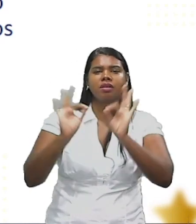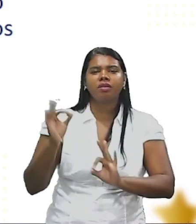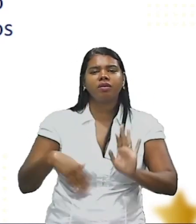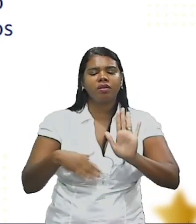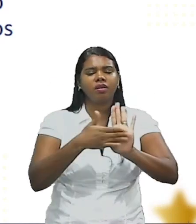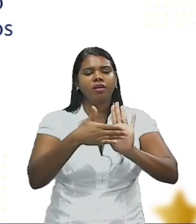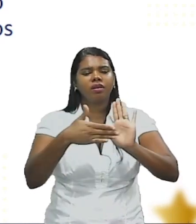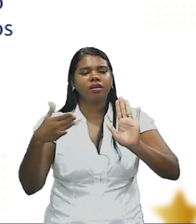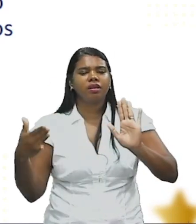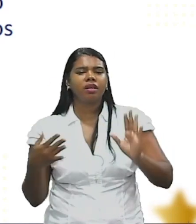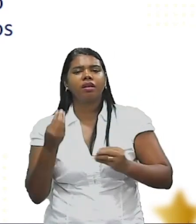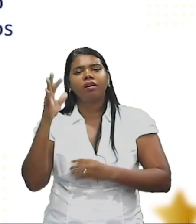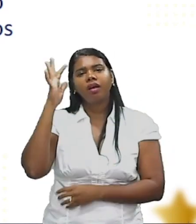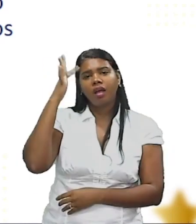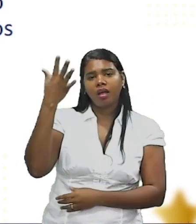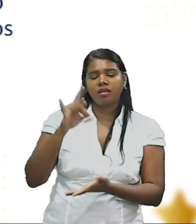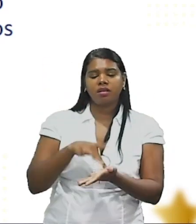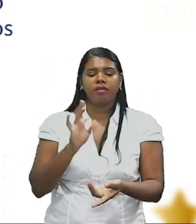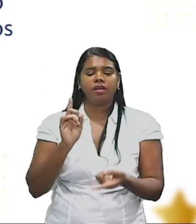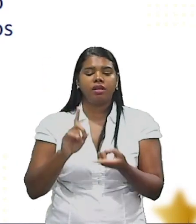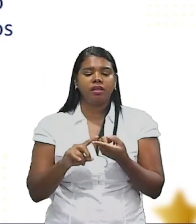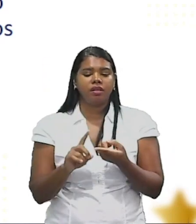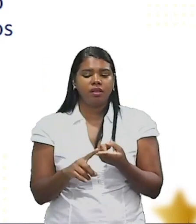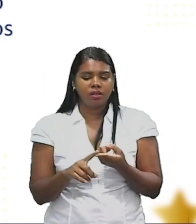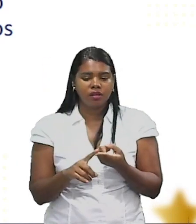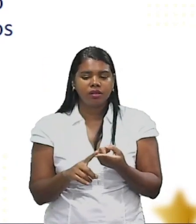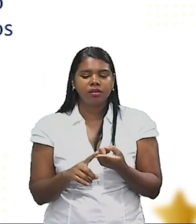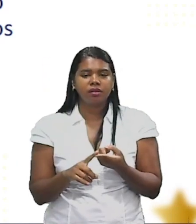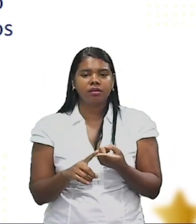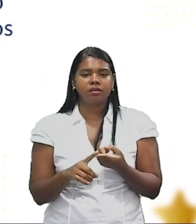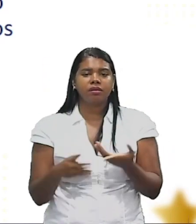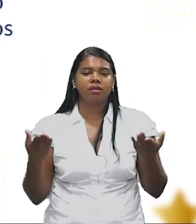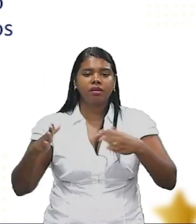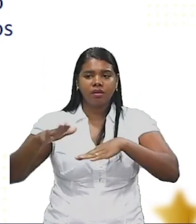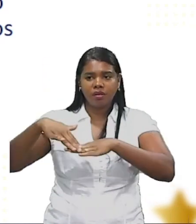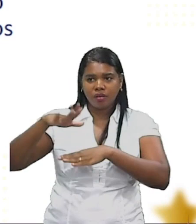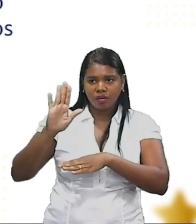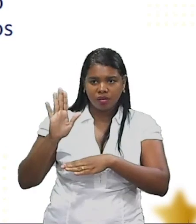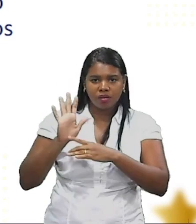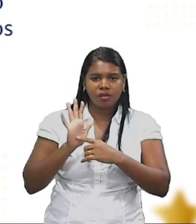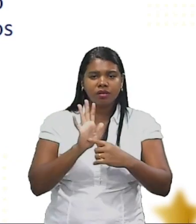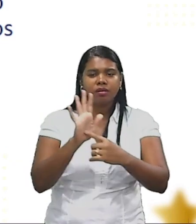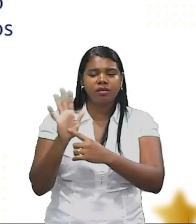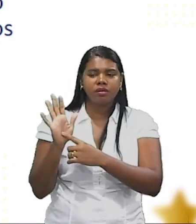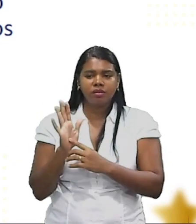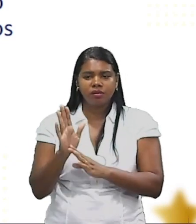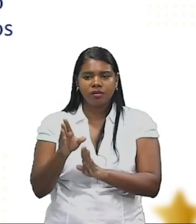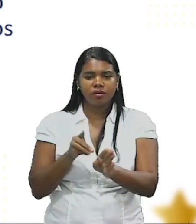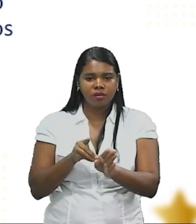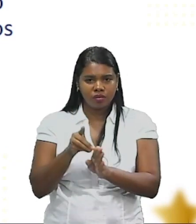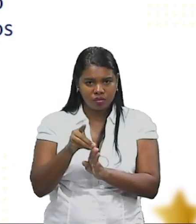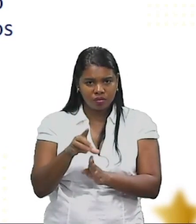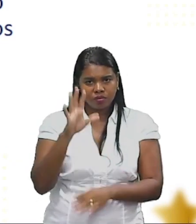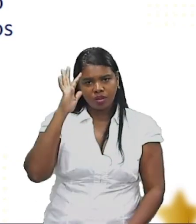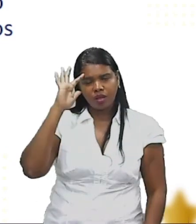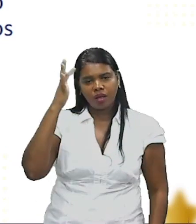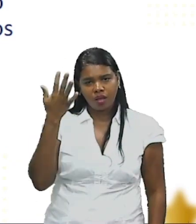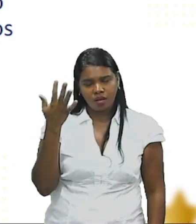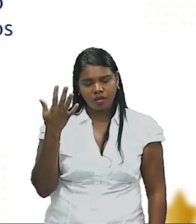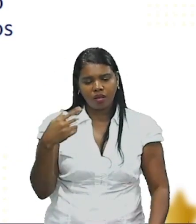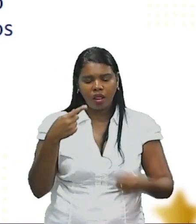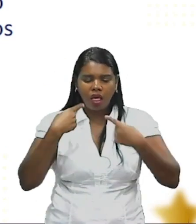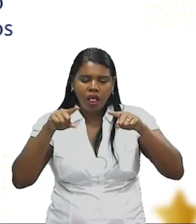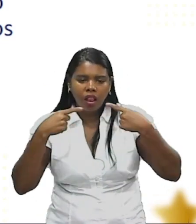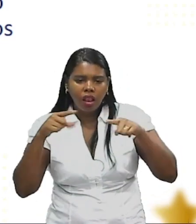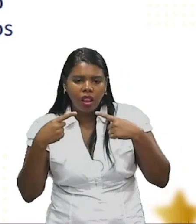dados, como tentar resolver, se não resolver com prontidão, mas dar um posicionamento, o direcionamento da resolução dessa